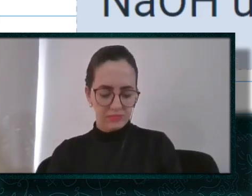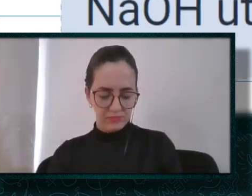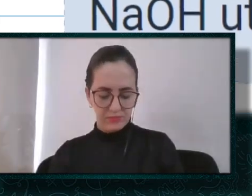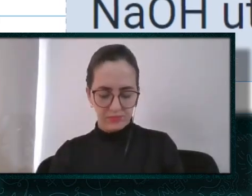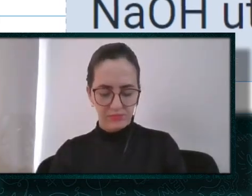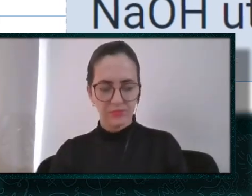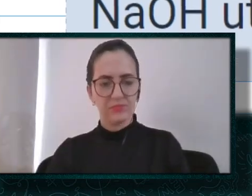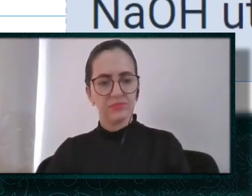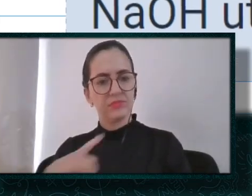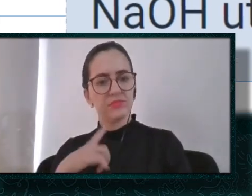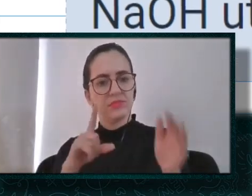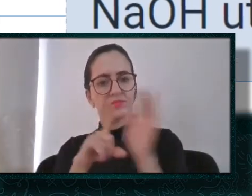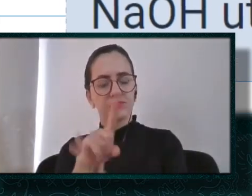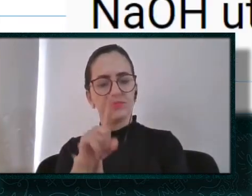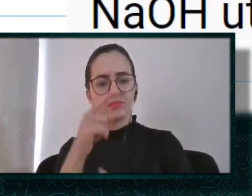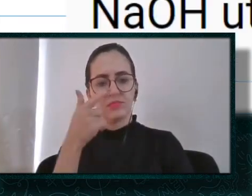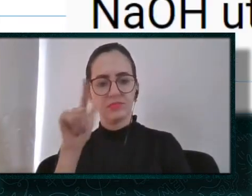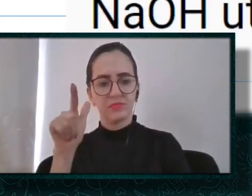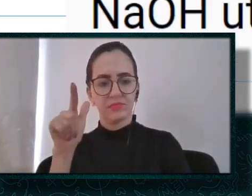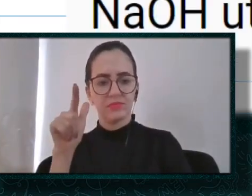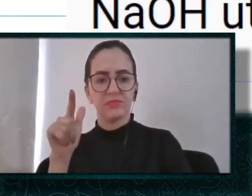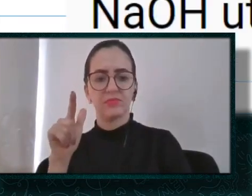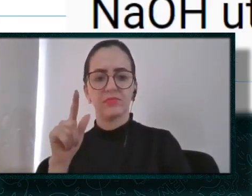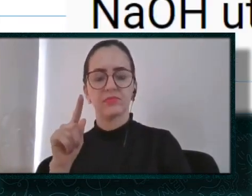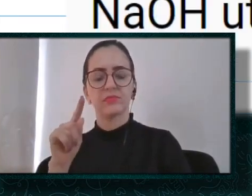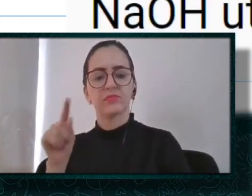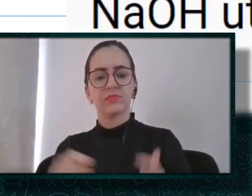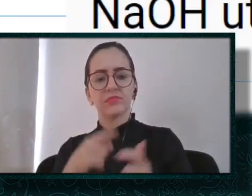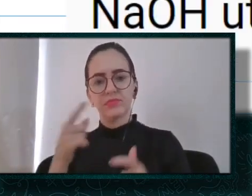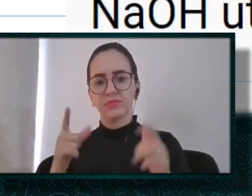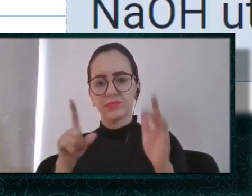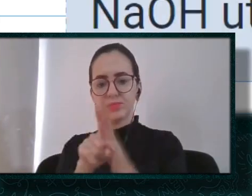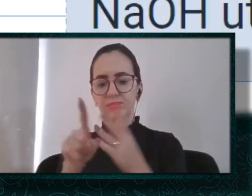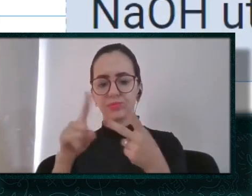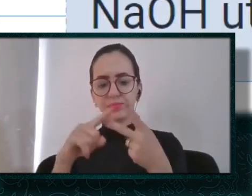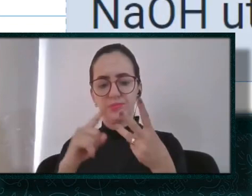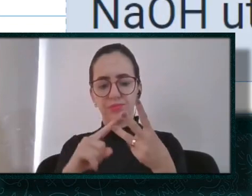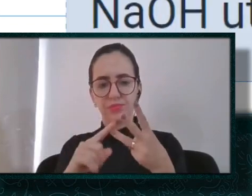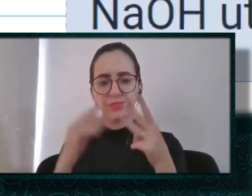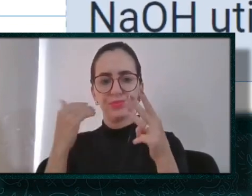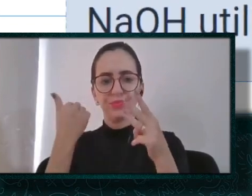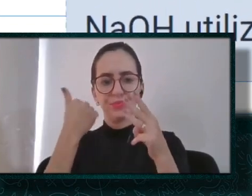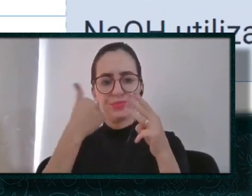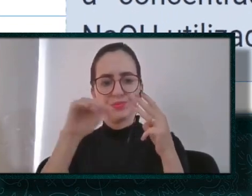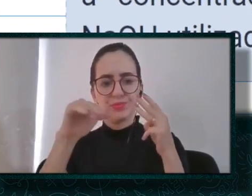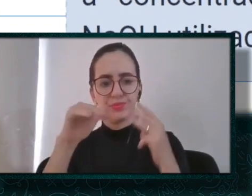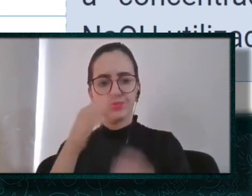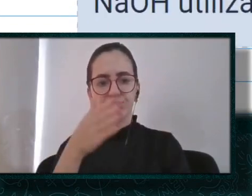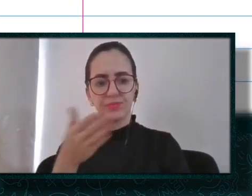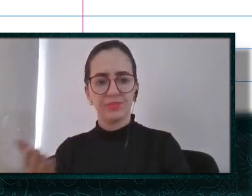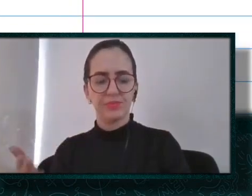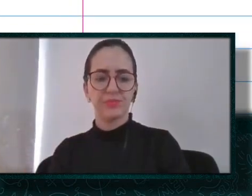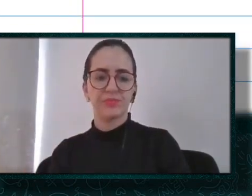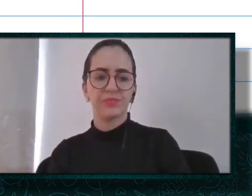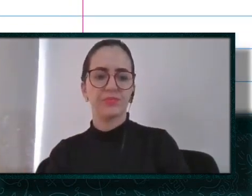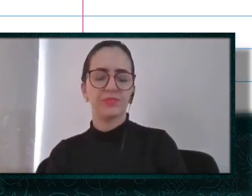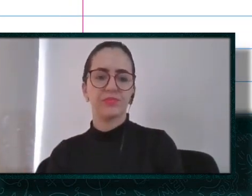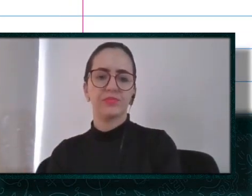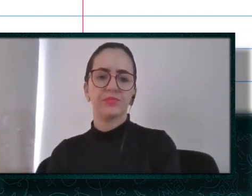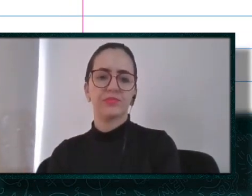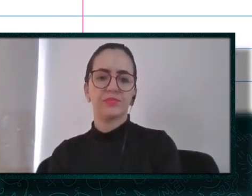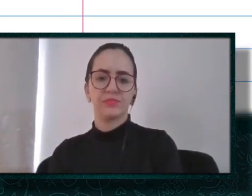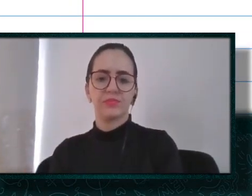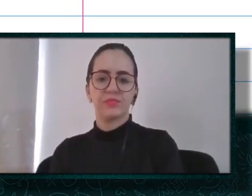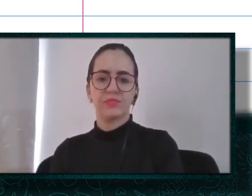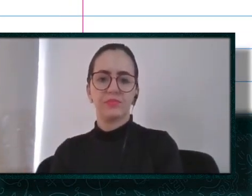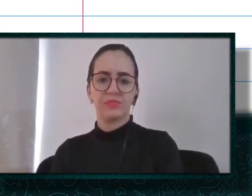vou pegar a lista de formulários e deixar para que vocês completem com ela, conteúdo. Tá? Às vezes a gente toma um pouquinho mais de tempo